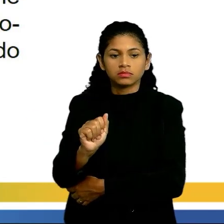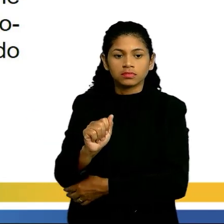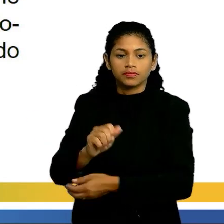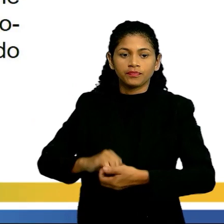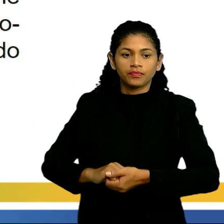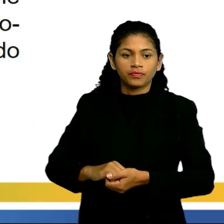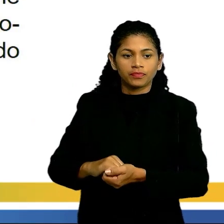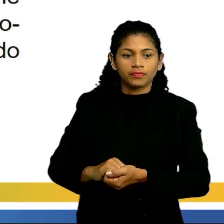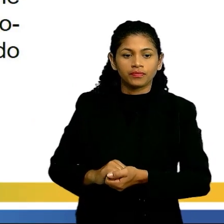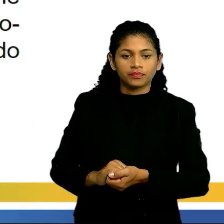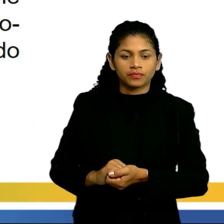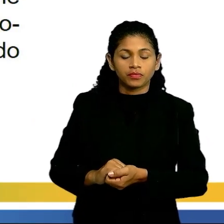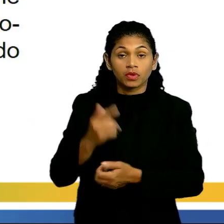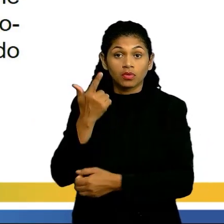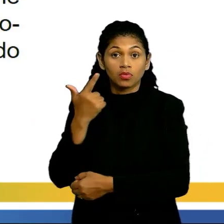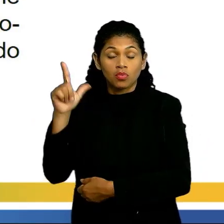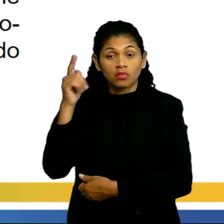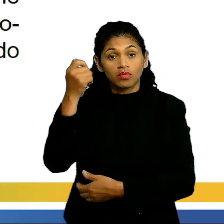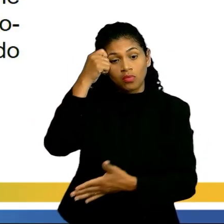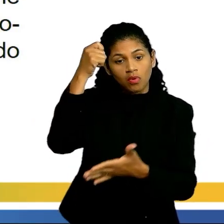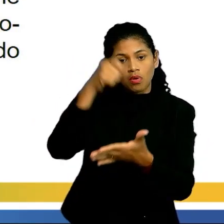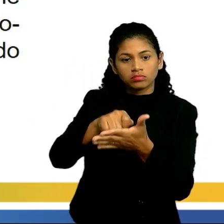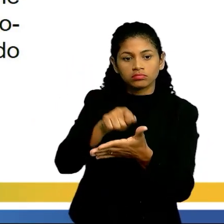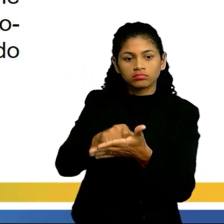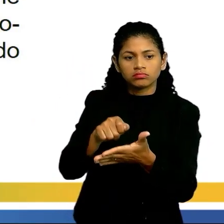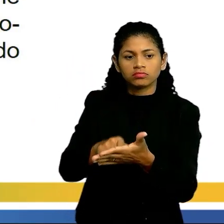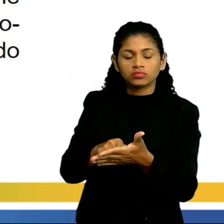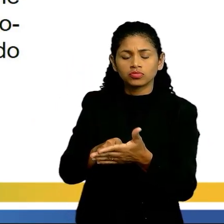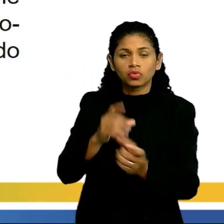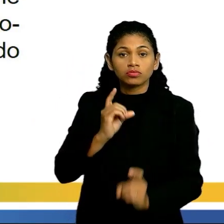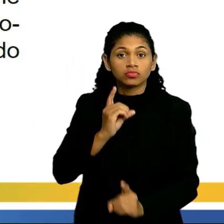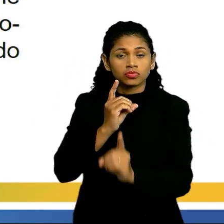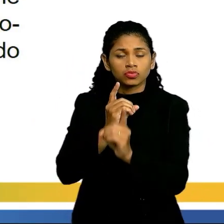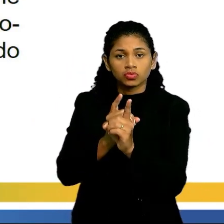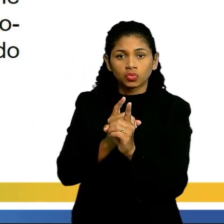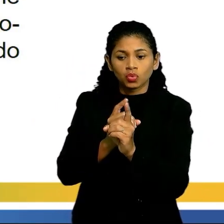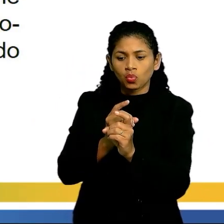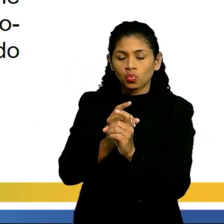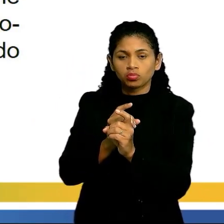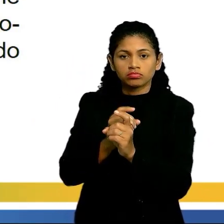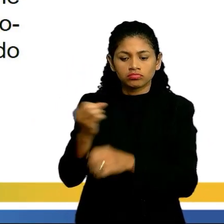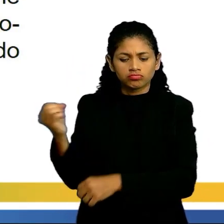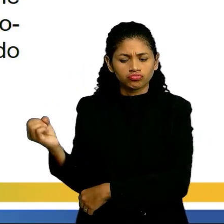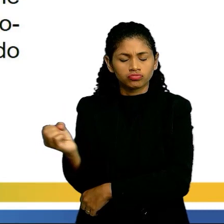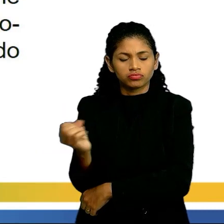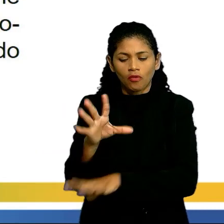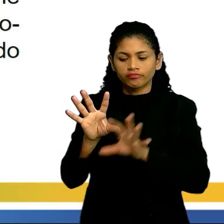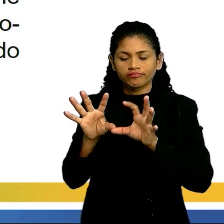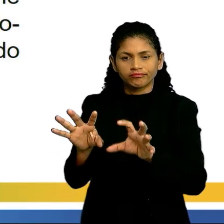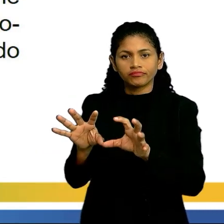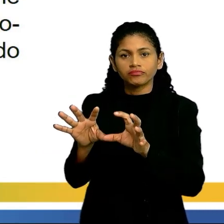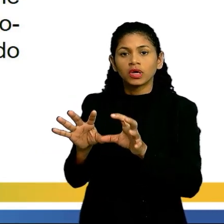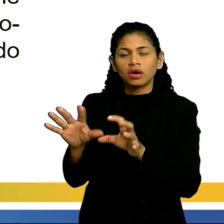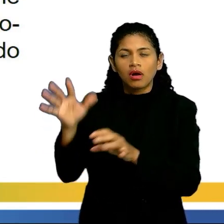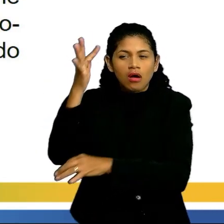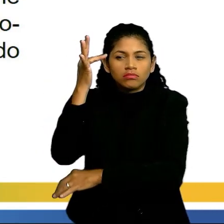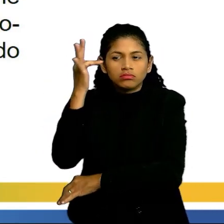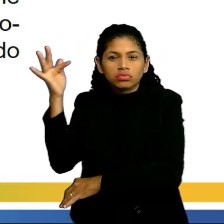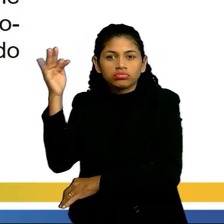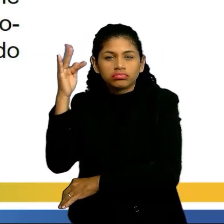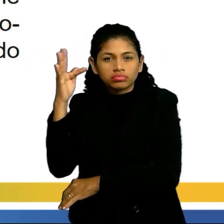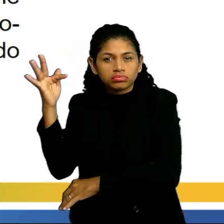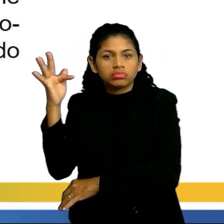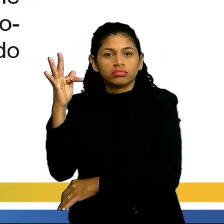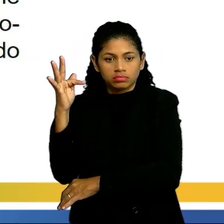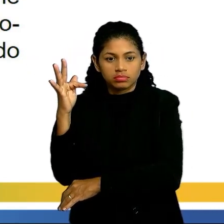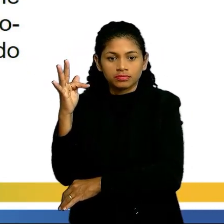de fazer filosofia. Assim, valendo-se dessas constatações e à luz da leitura do fragmento